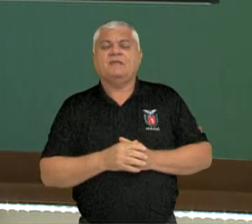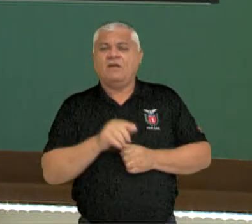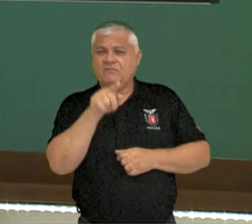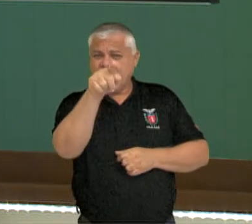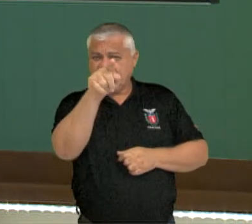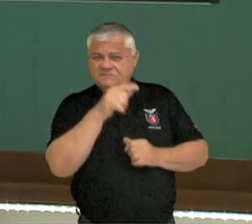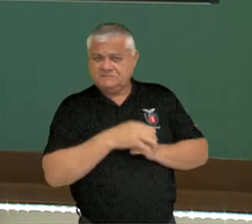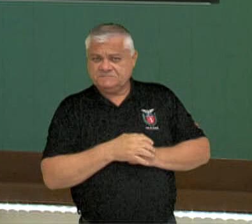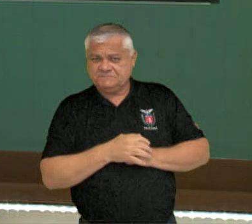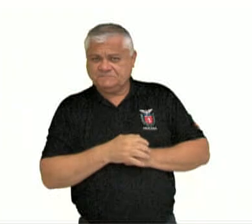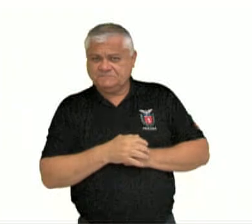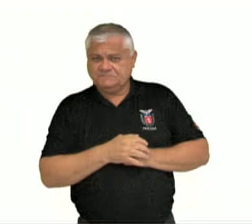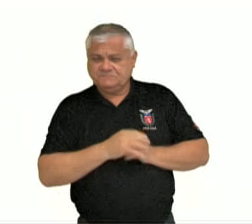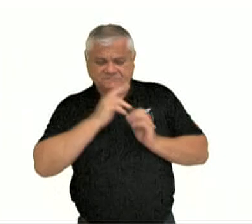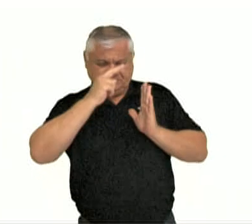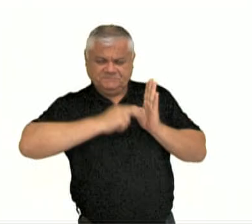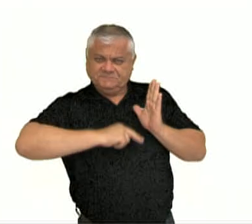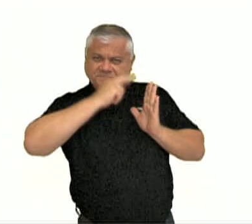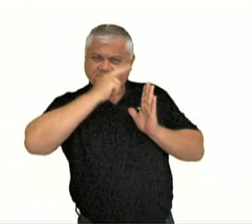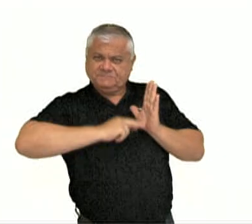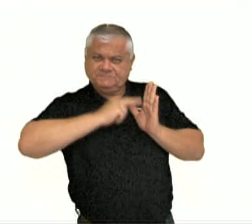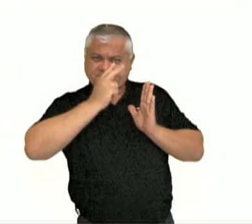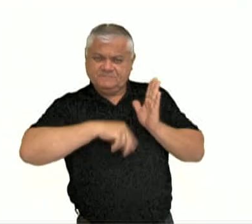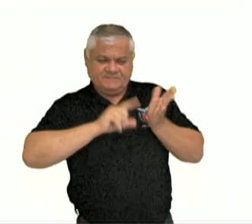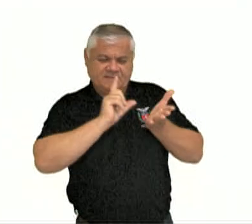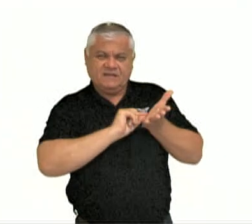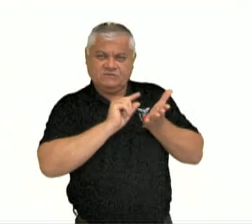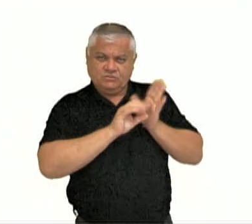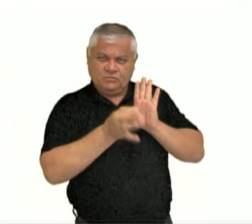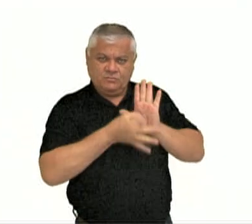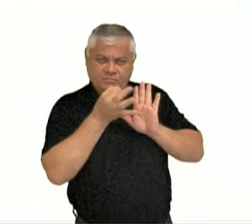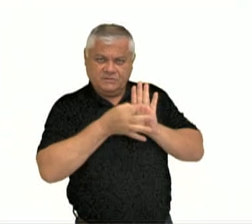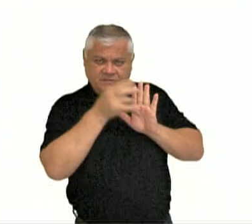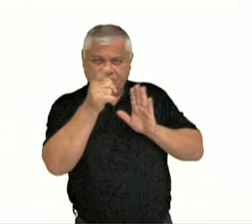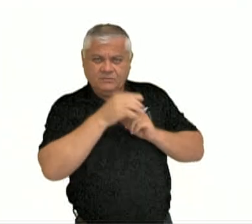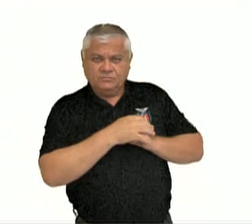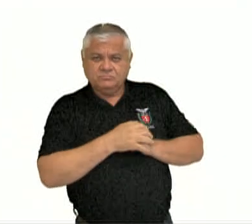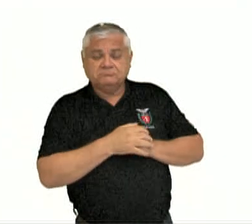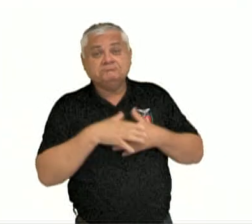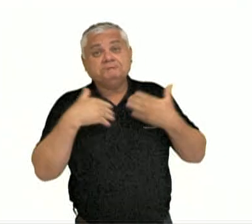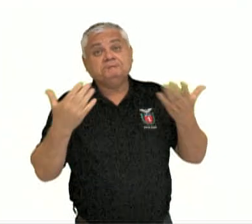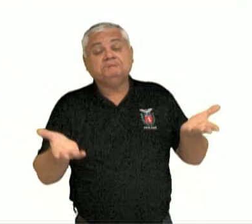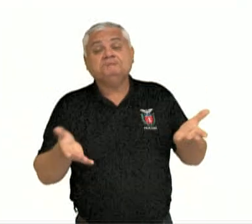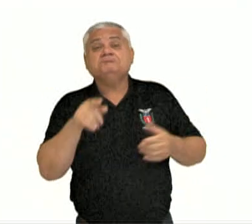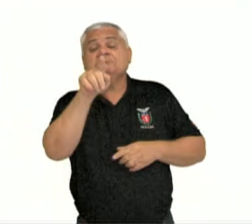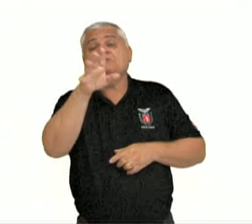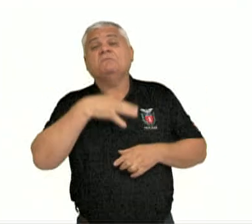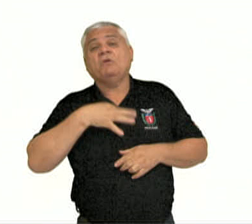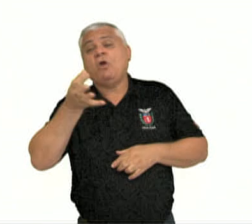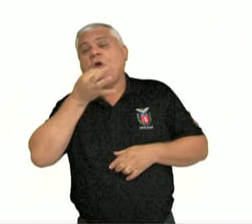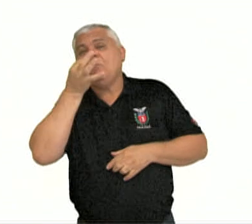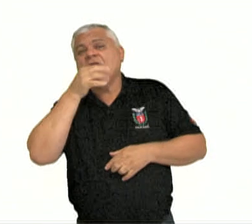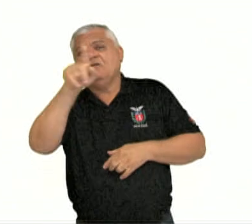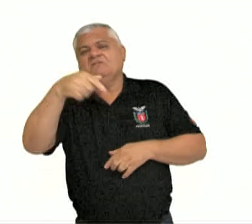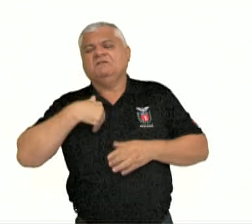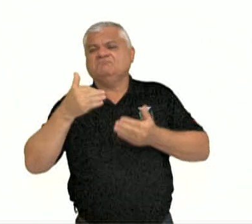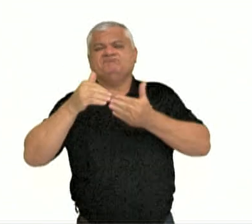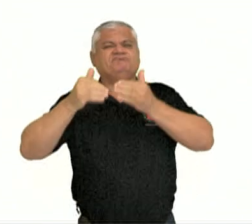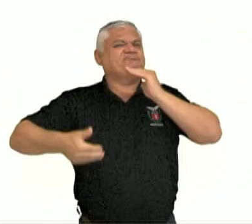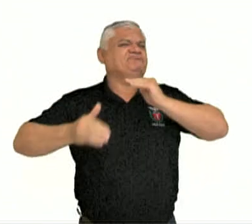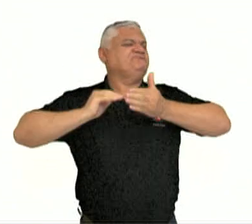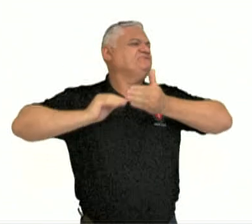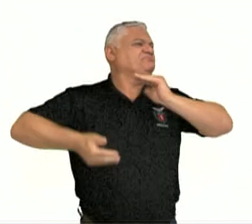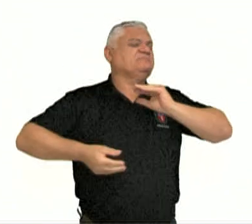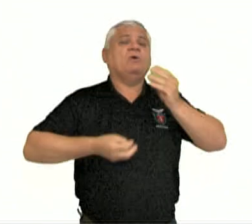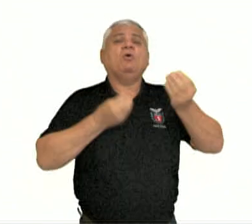Você tem o hábito de ler artigo de opinião? Quando você discorda da opinião de alguém, como você